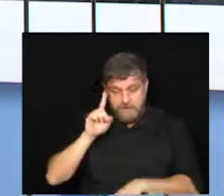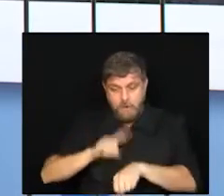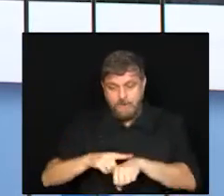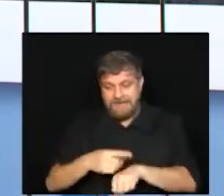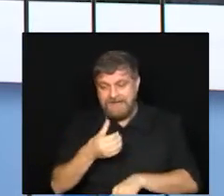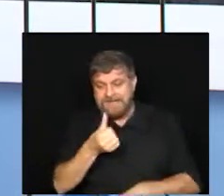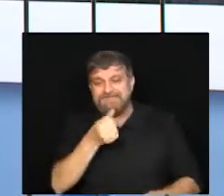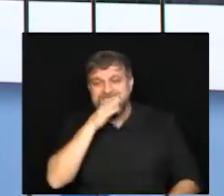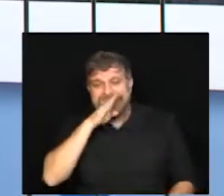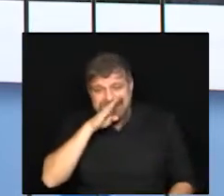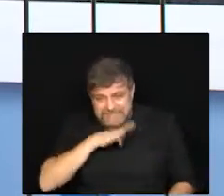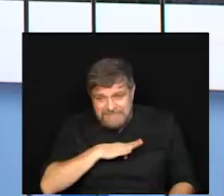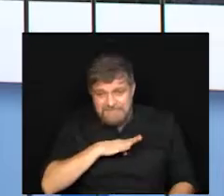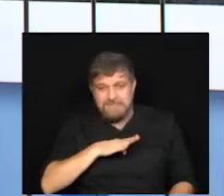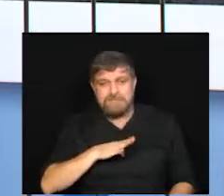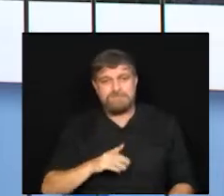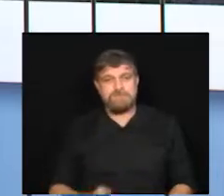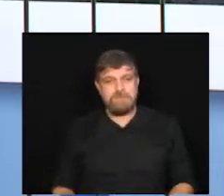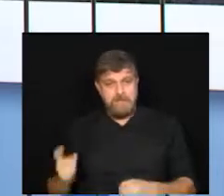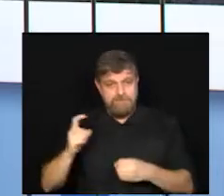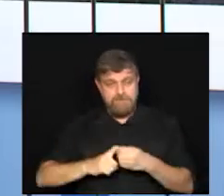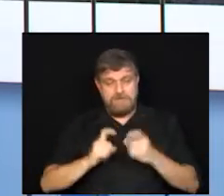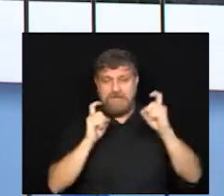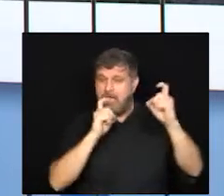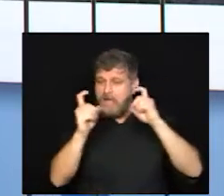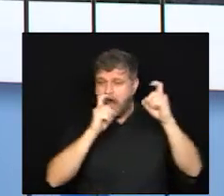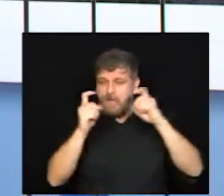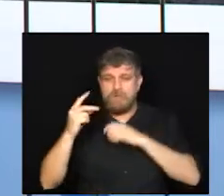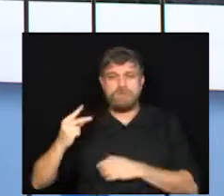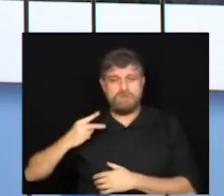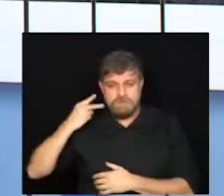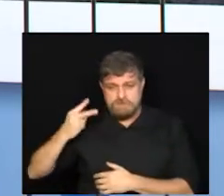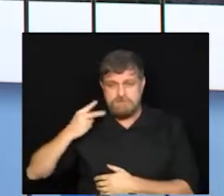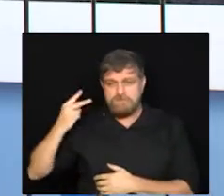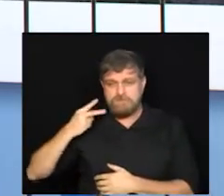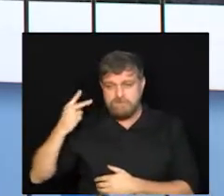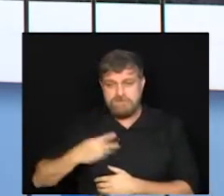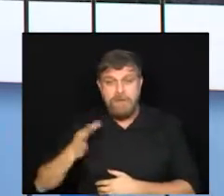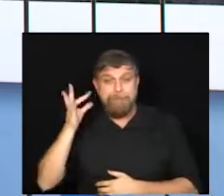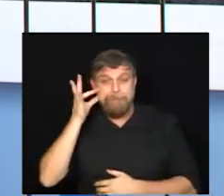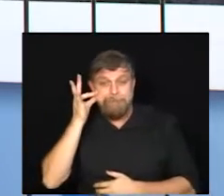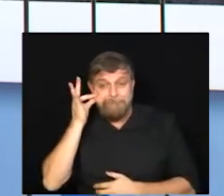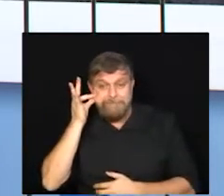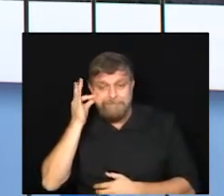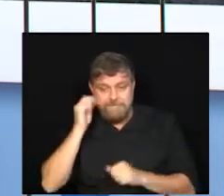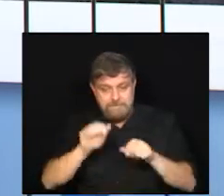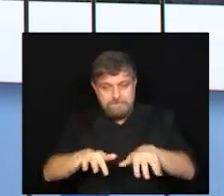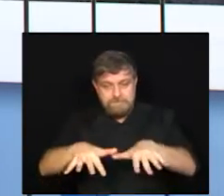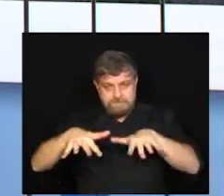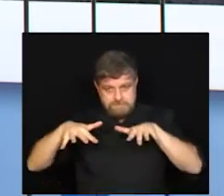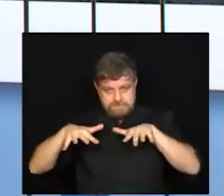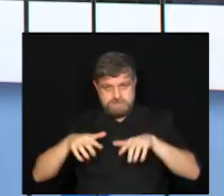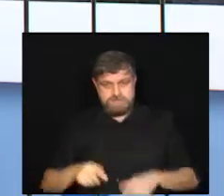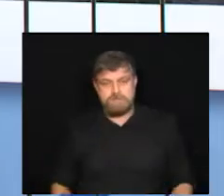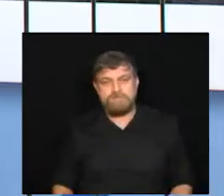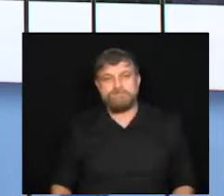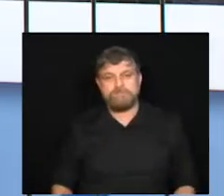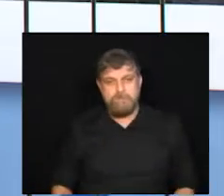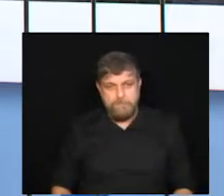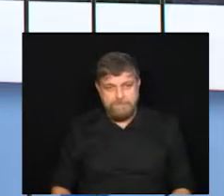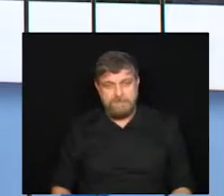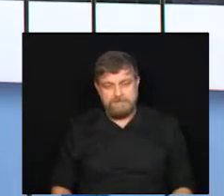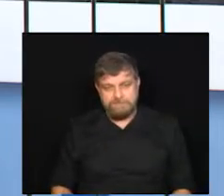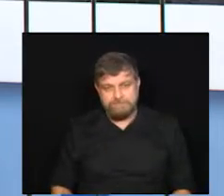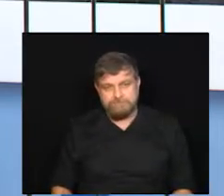das 6 horas da tarde, as reuniões ordinárias de forma presencial com os parlamentares no